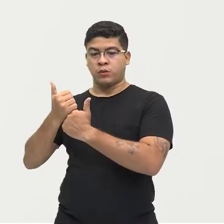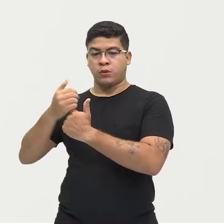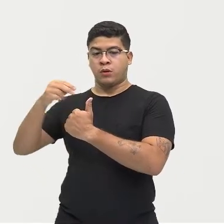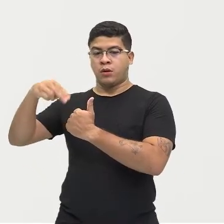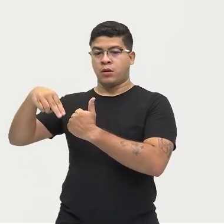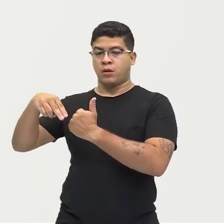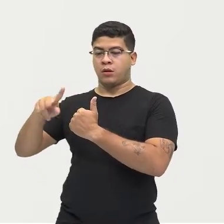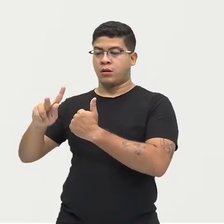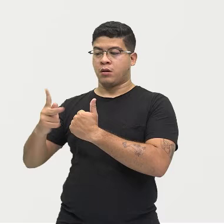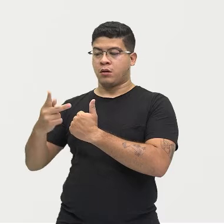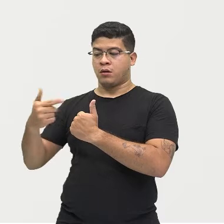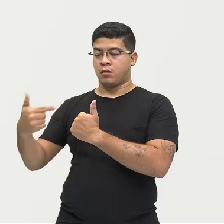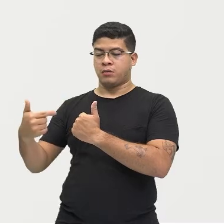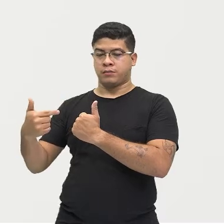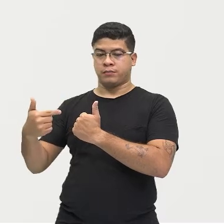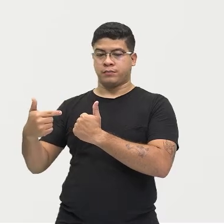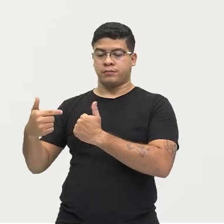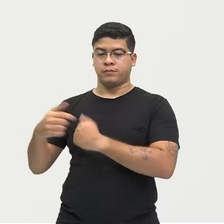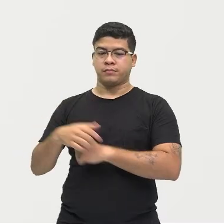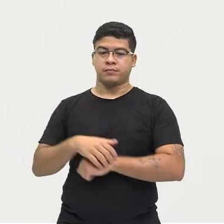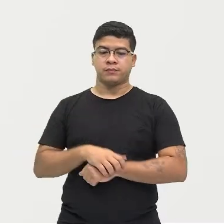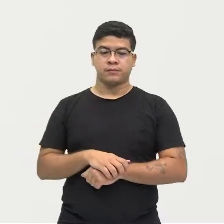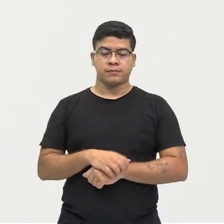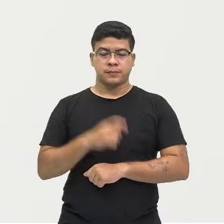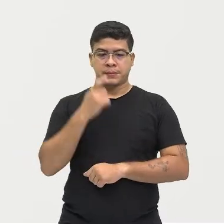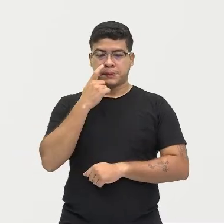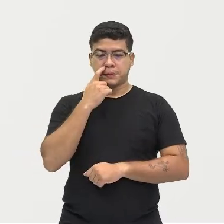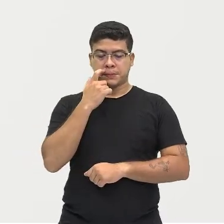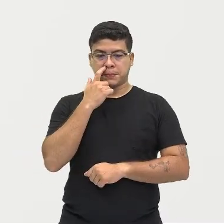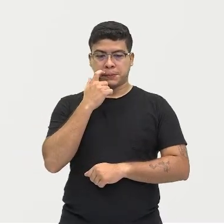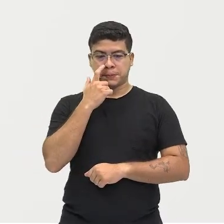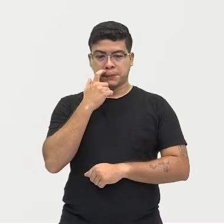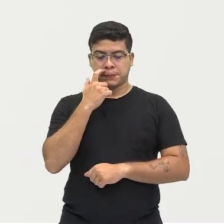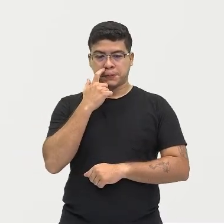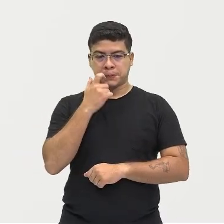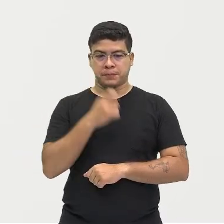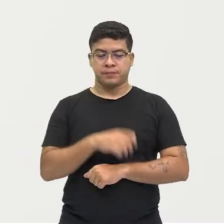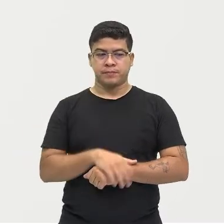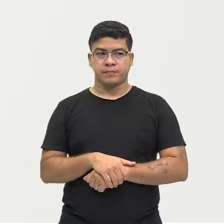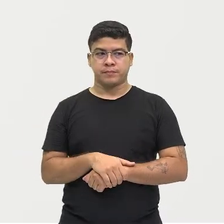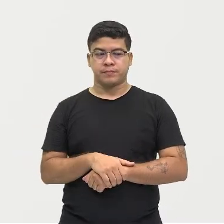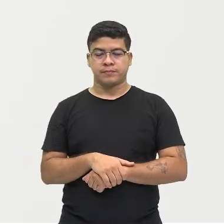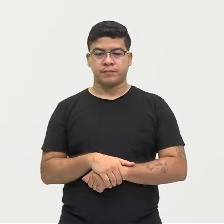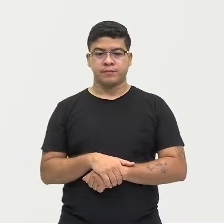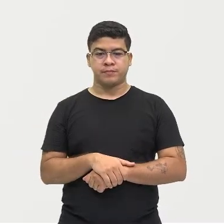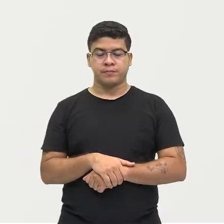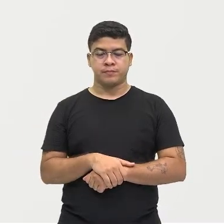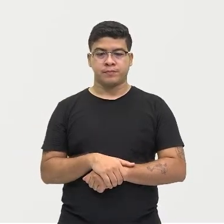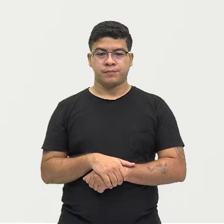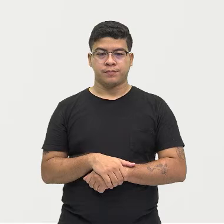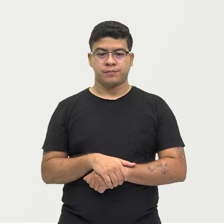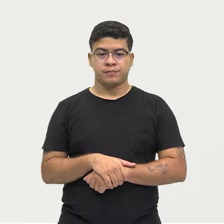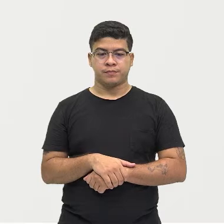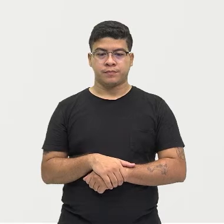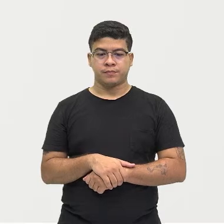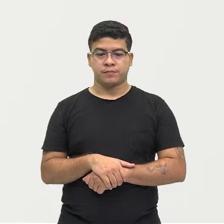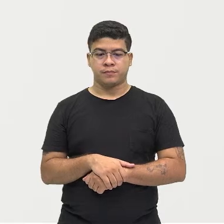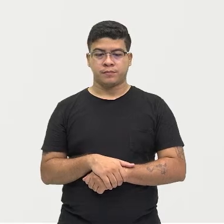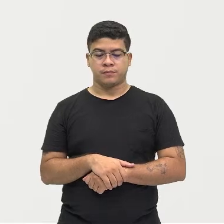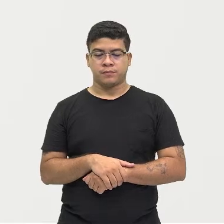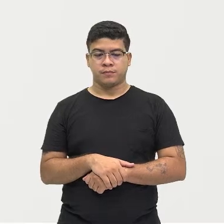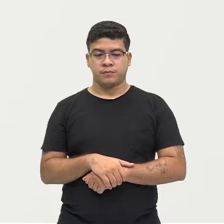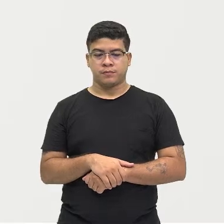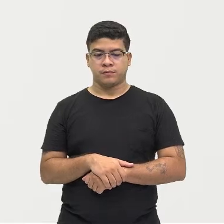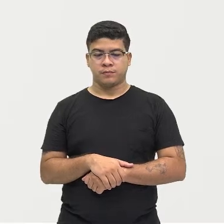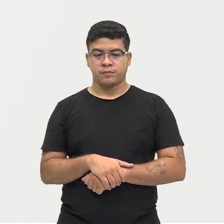e entrou o NH2. Isso daqui tudo, vou até apagar para eu mostrar isso